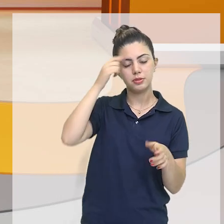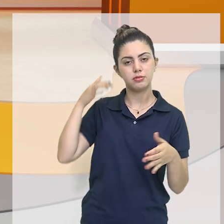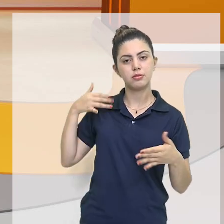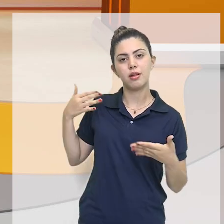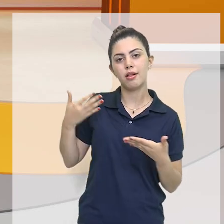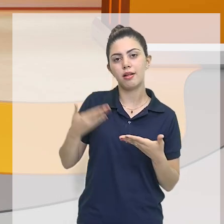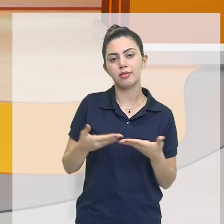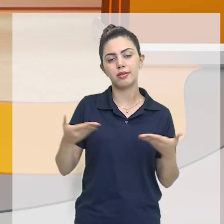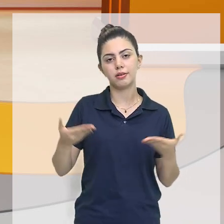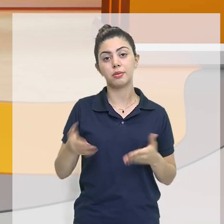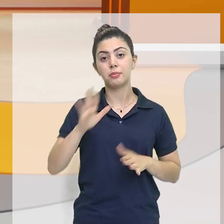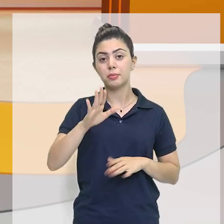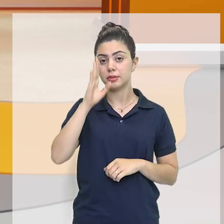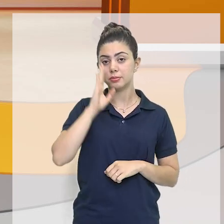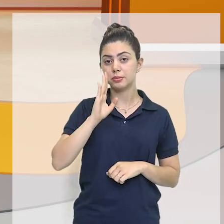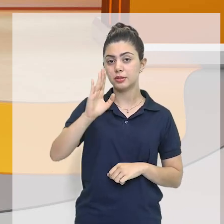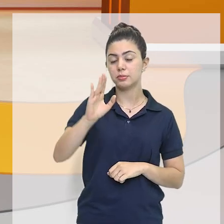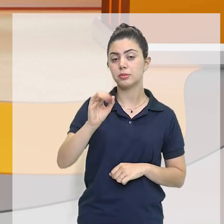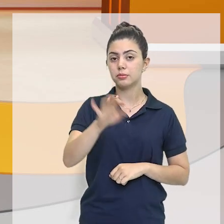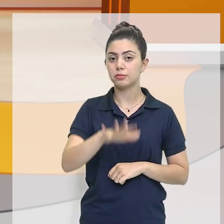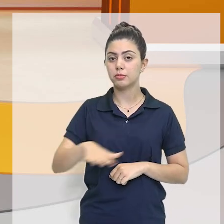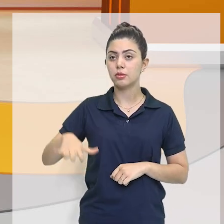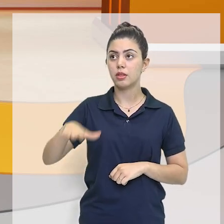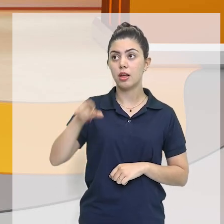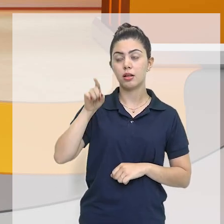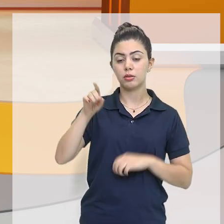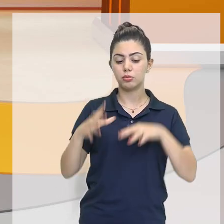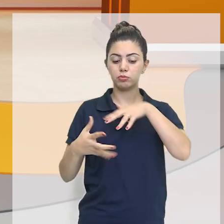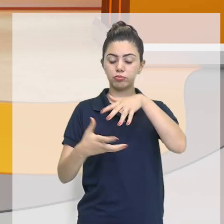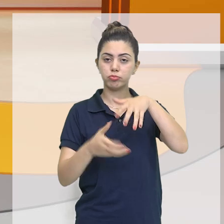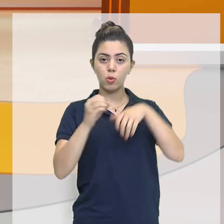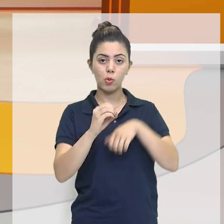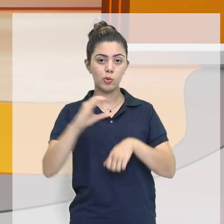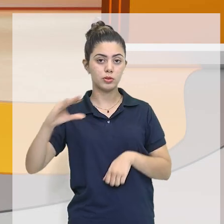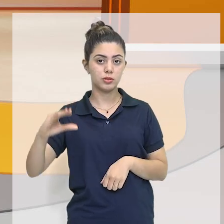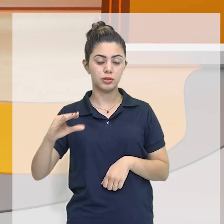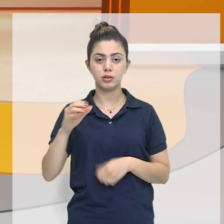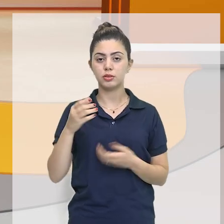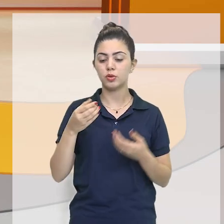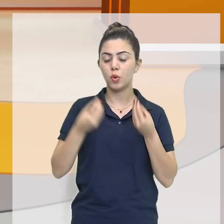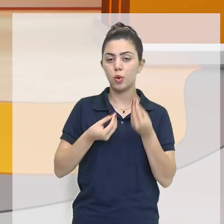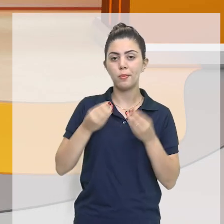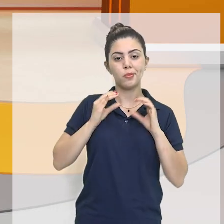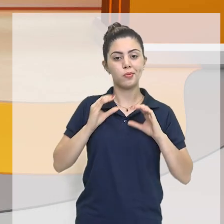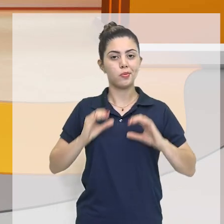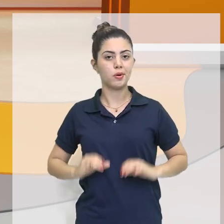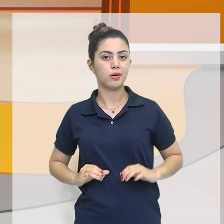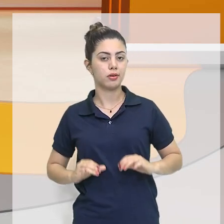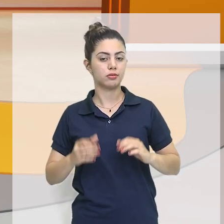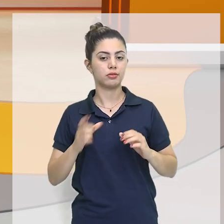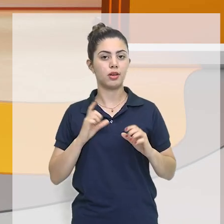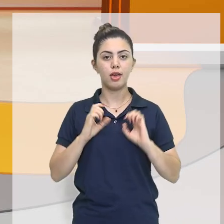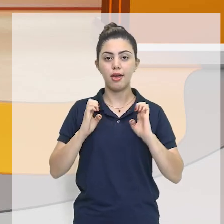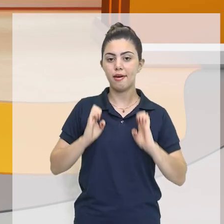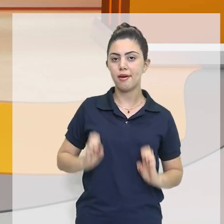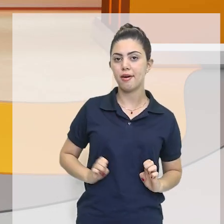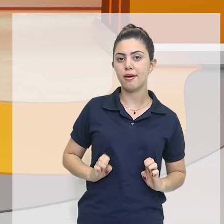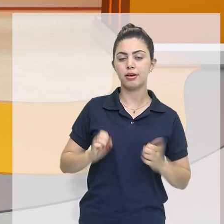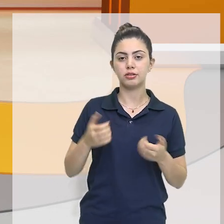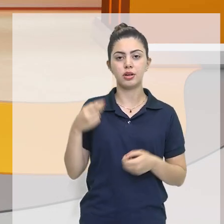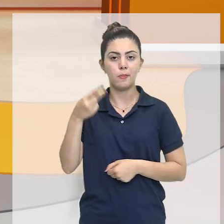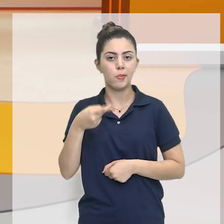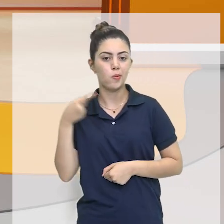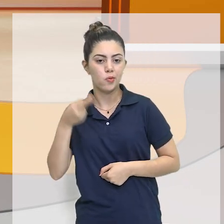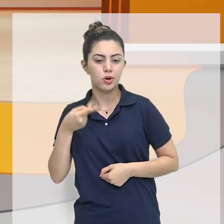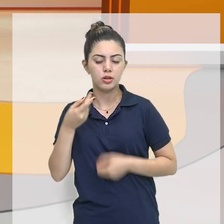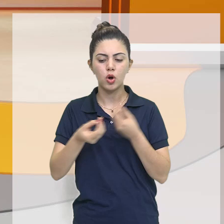atuais, principalmente no Ocidente, a respeito de ética, política, de como lidar com